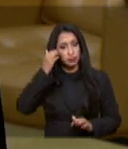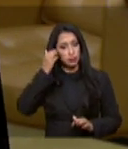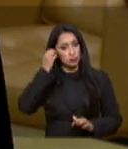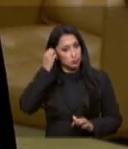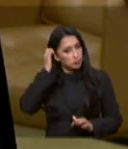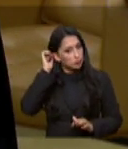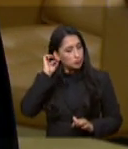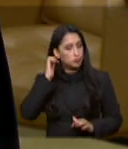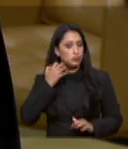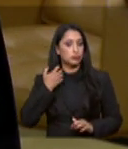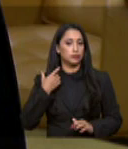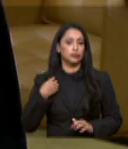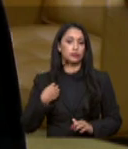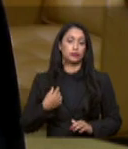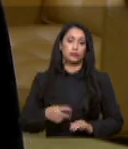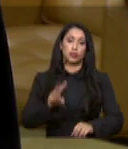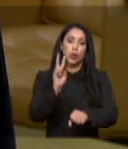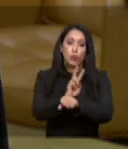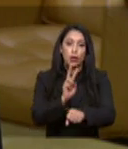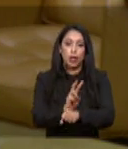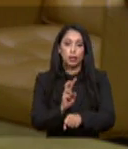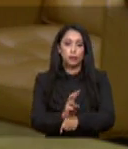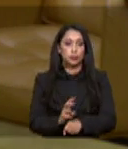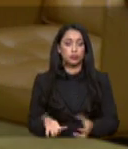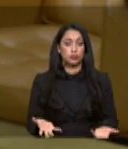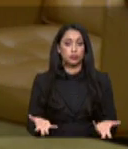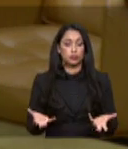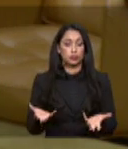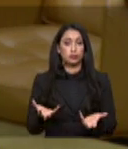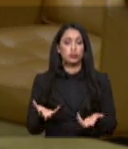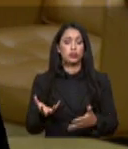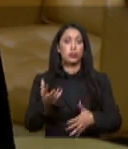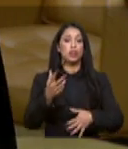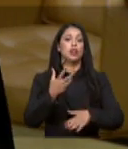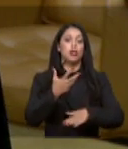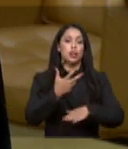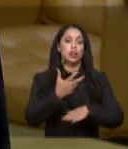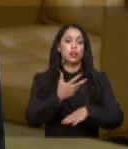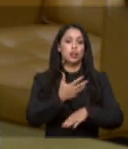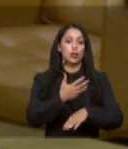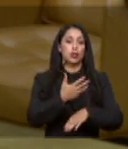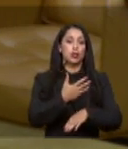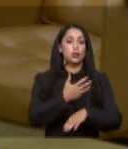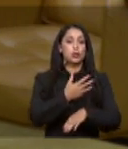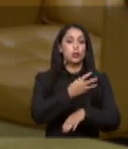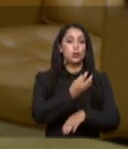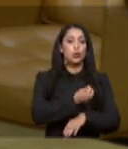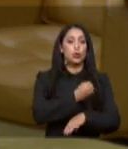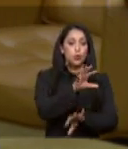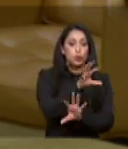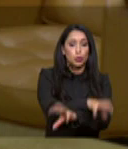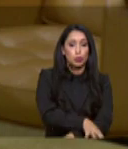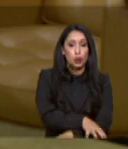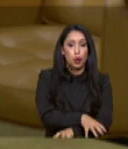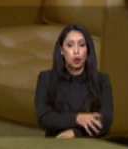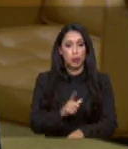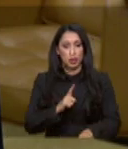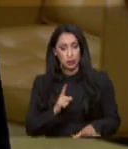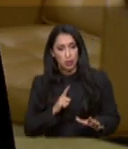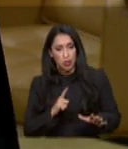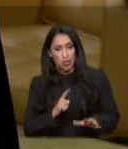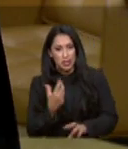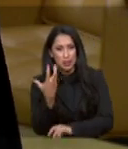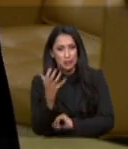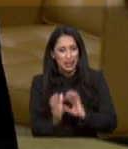a nova operação, Guardiões do Bioma. Agora, não mais para incêndios, ministro Toffoli, mas contra o desmatamento ilegal na